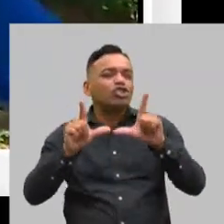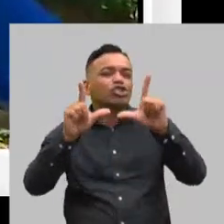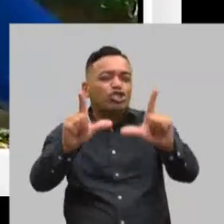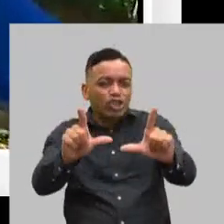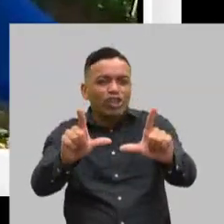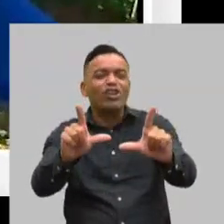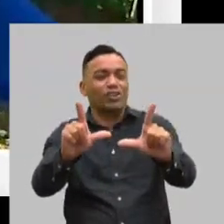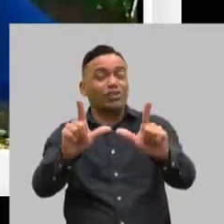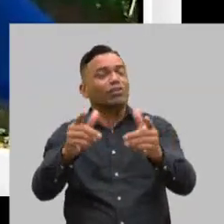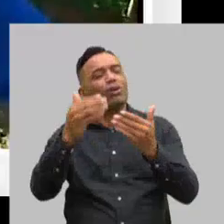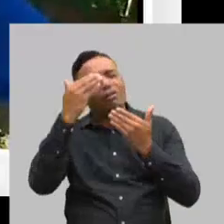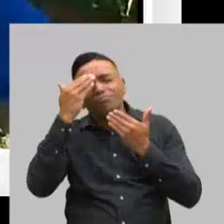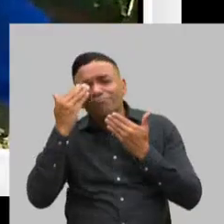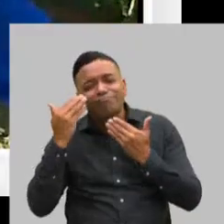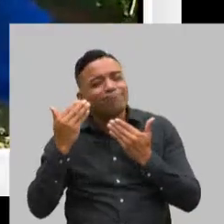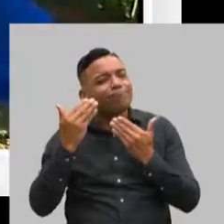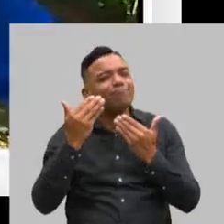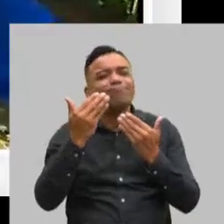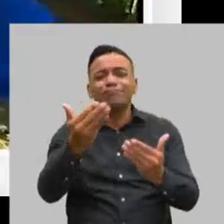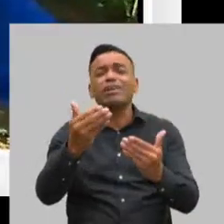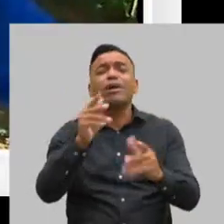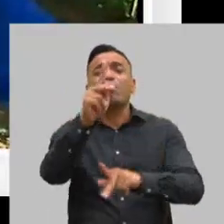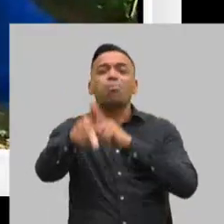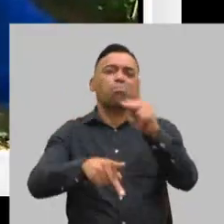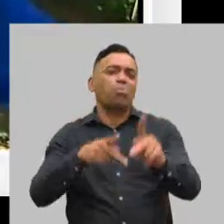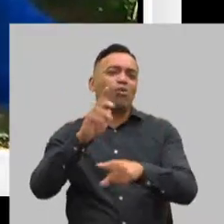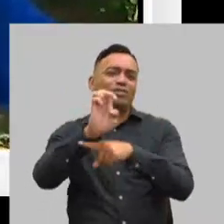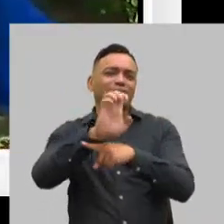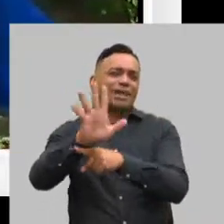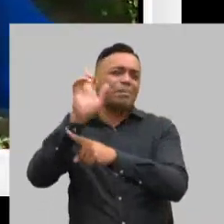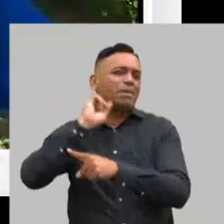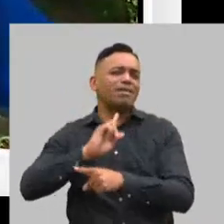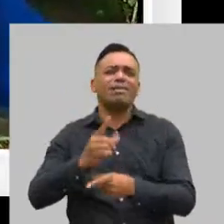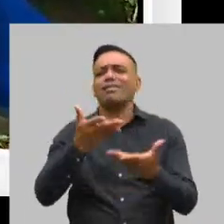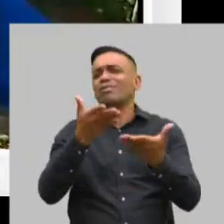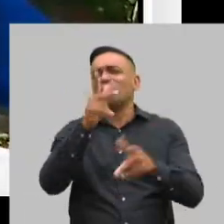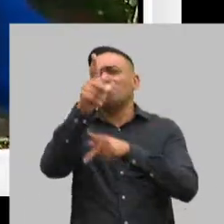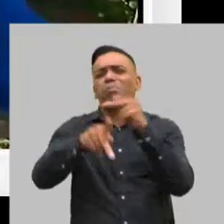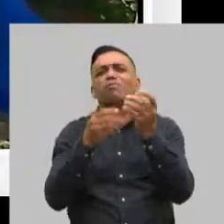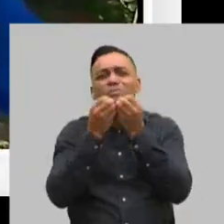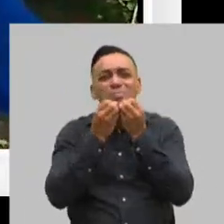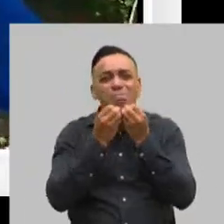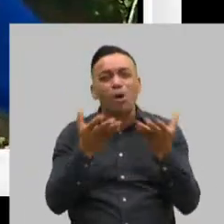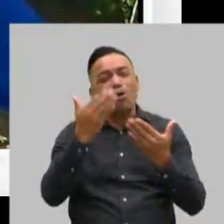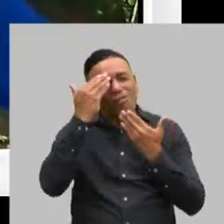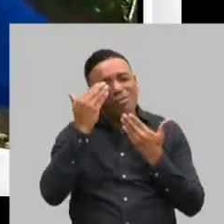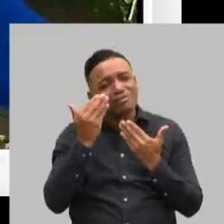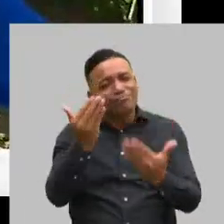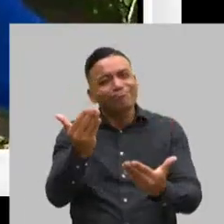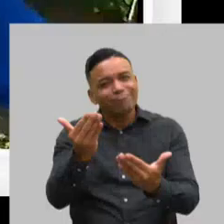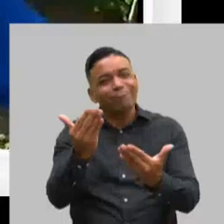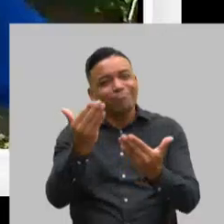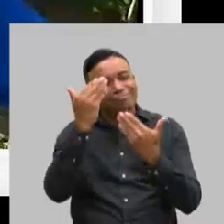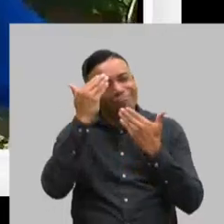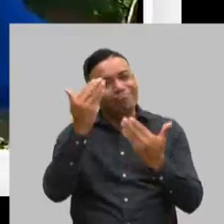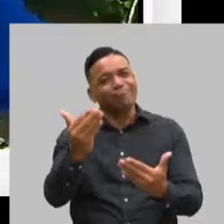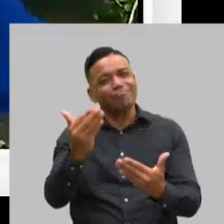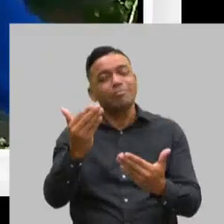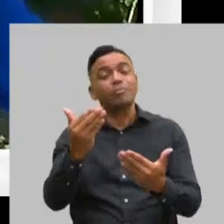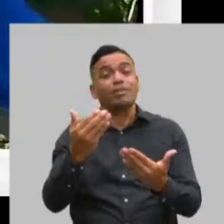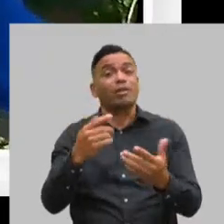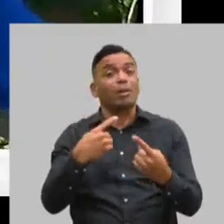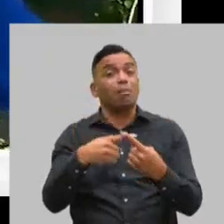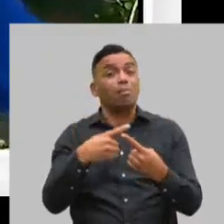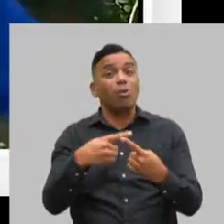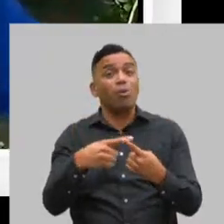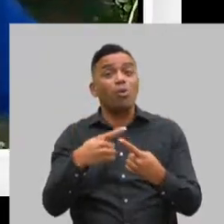nossa gratidão ao povo mineiro, gente boa de mineiro. Nossa gratidão a eles por ter